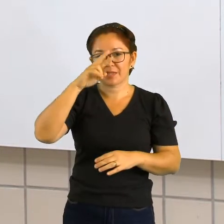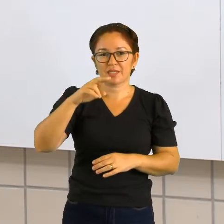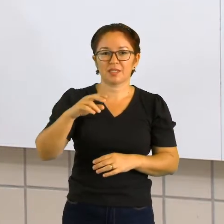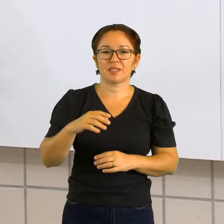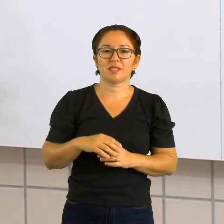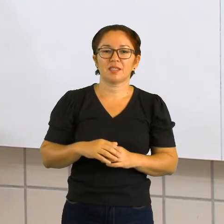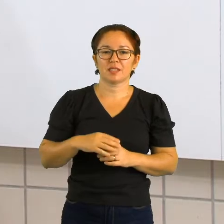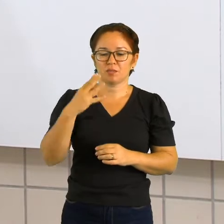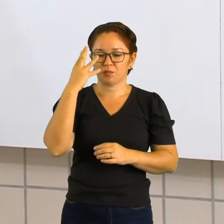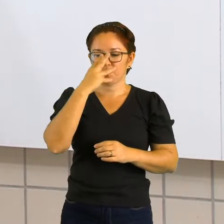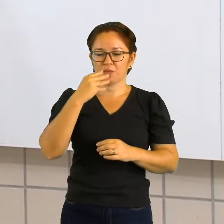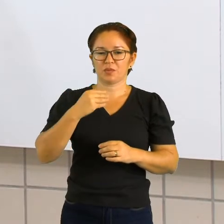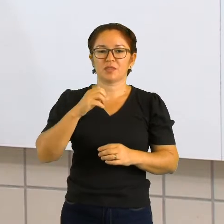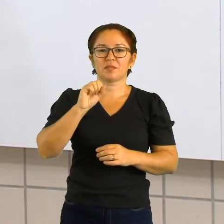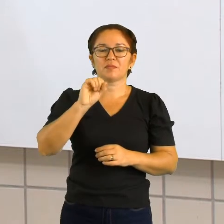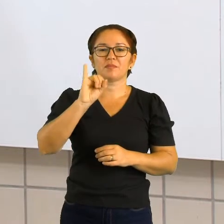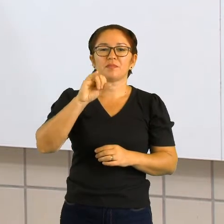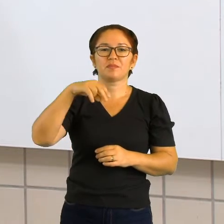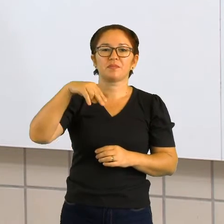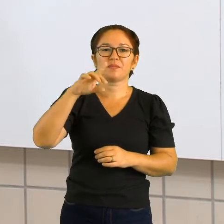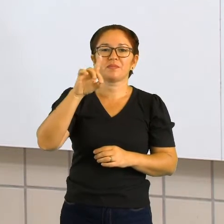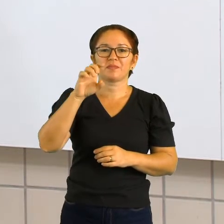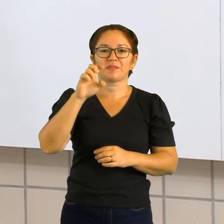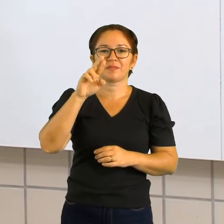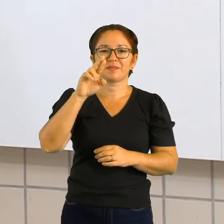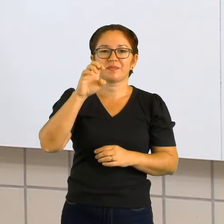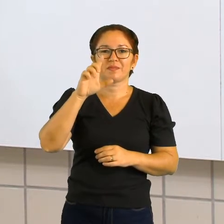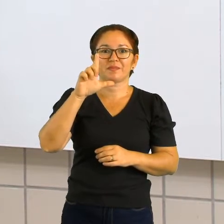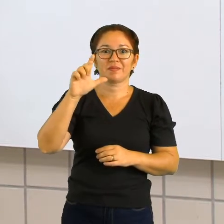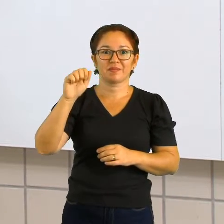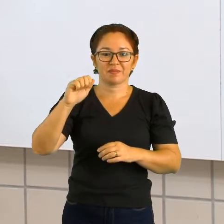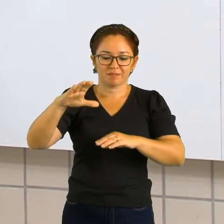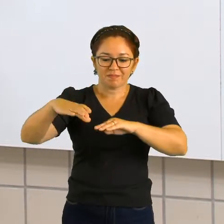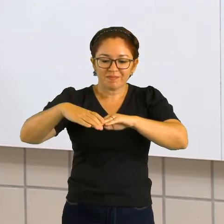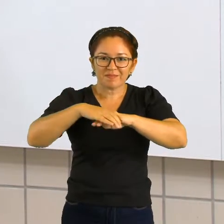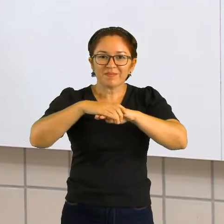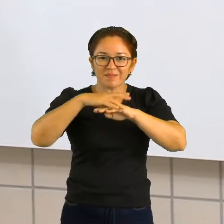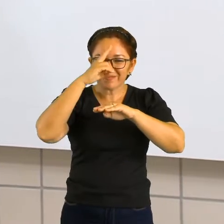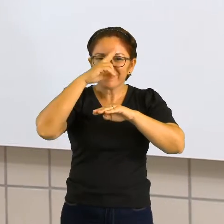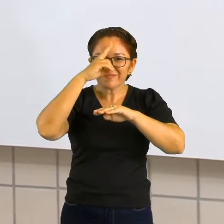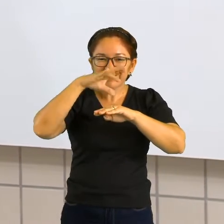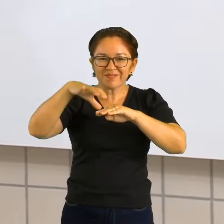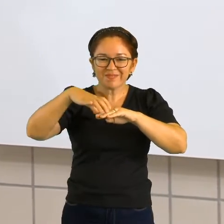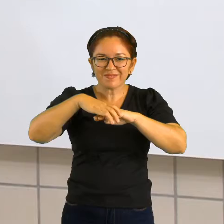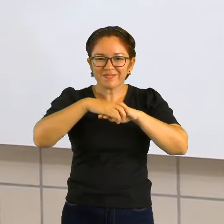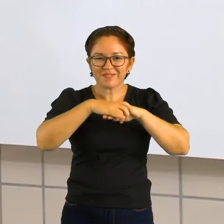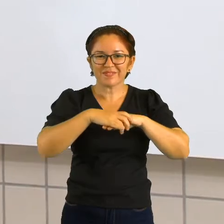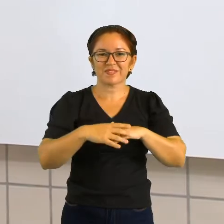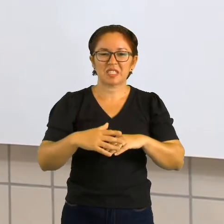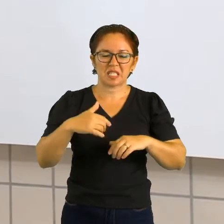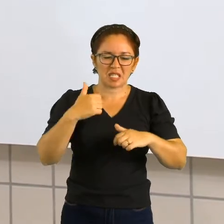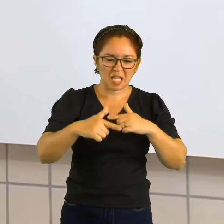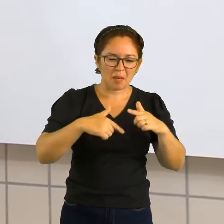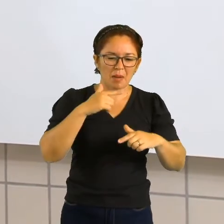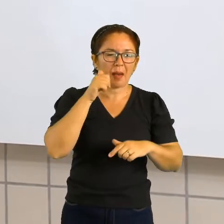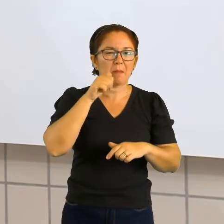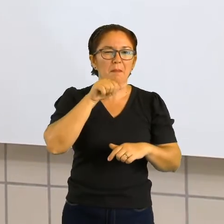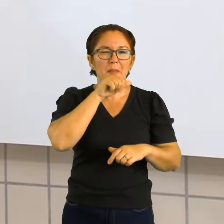apareceu a fada madrinha, a Cinderela, coitada, trabalhava lá na casa da madrasta, com aquelas irmãs perversas que ela